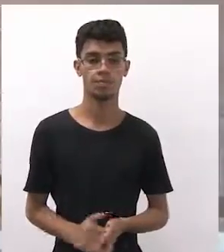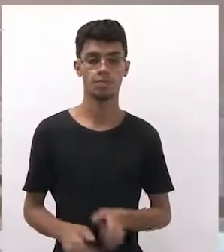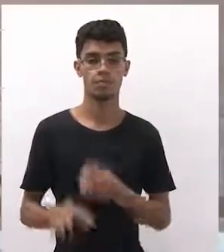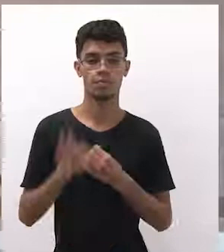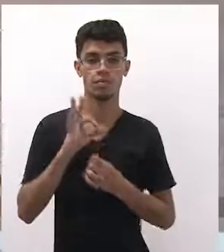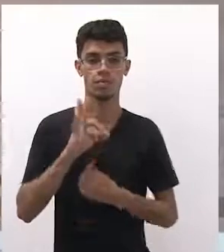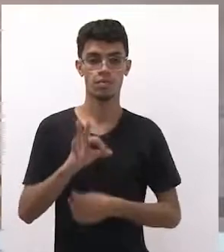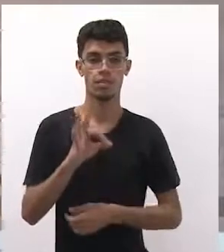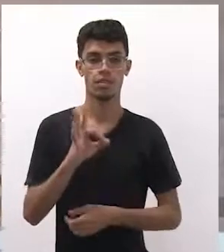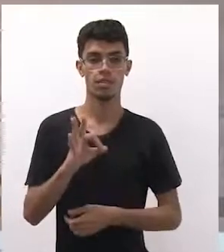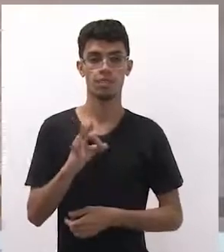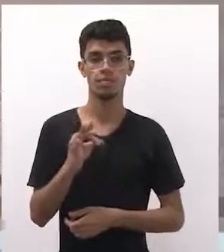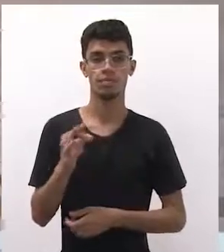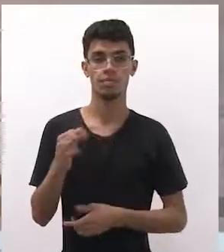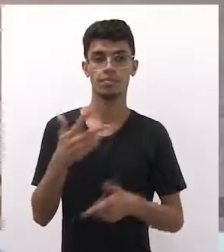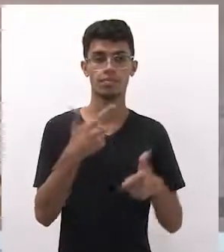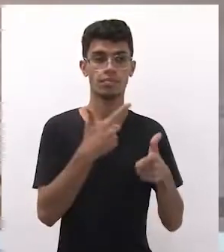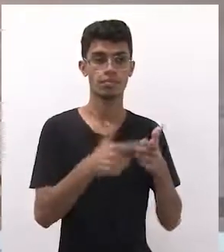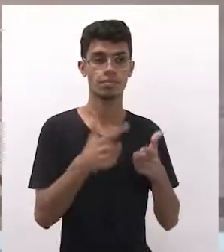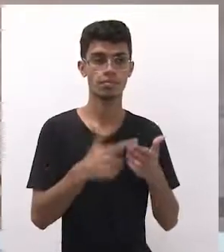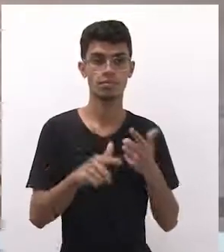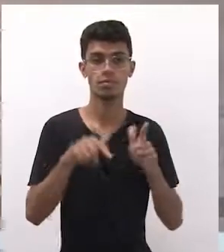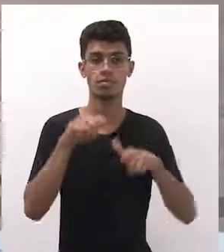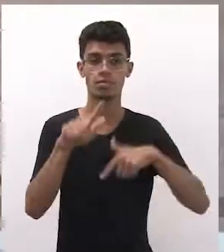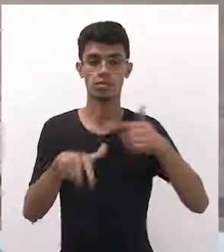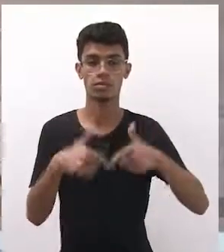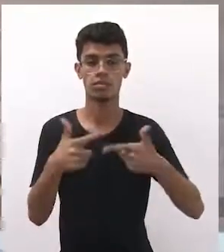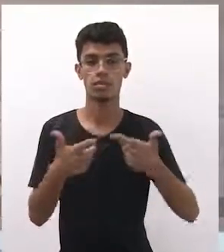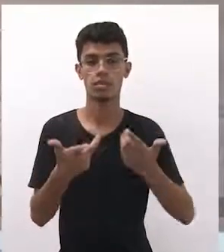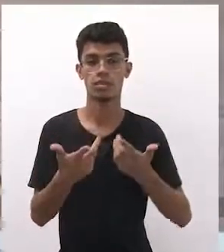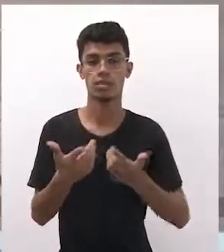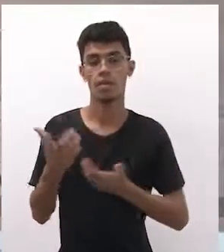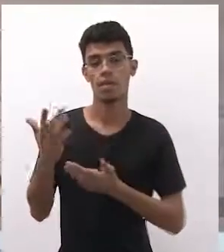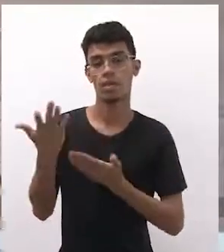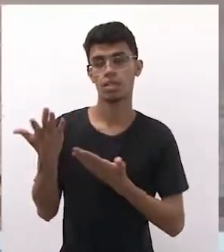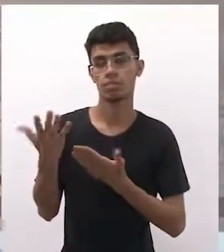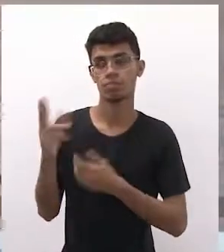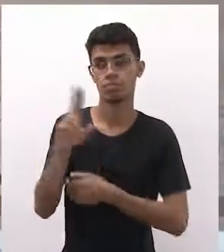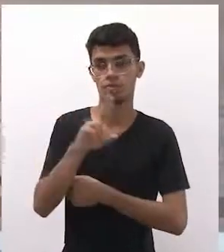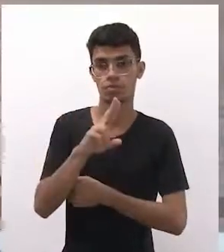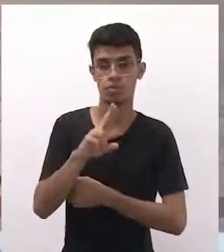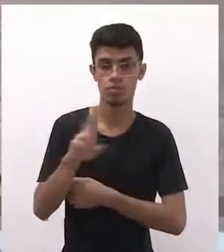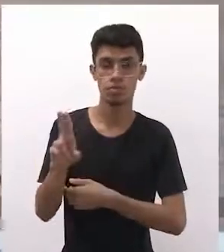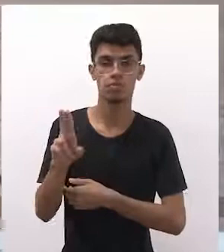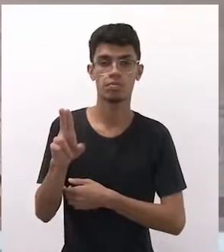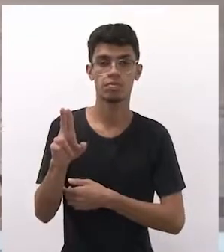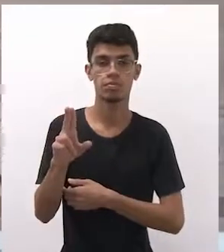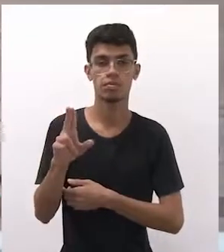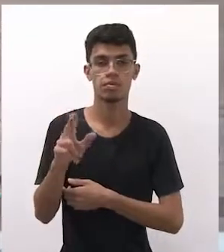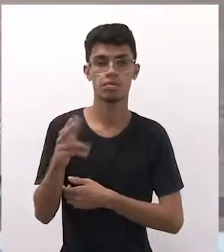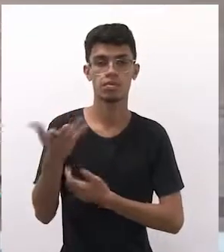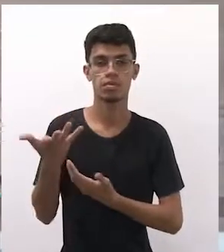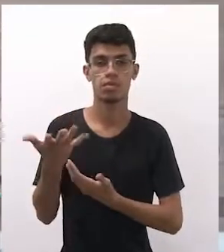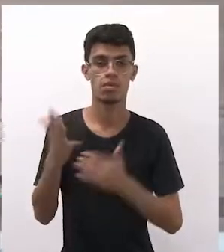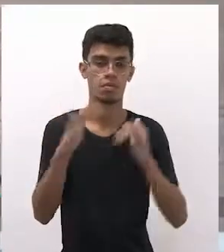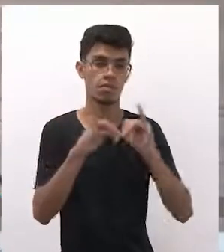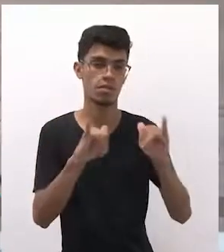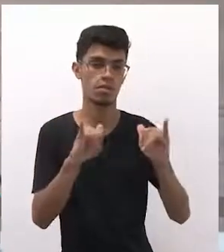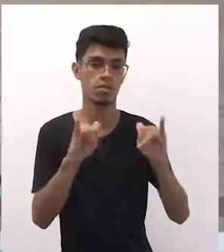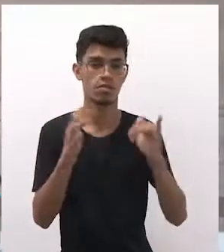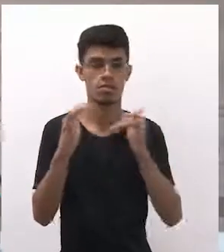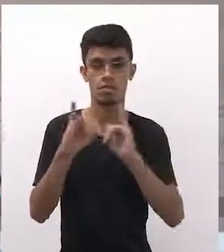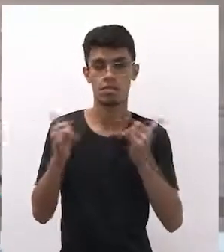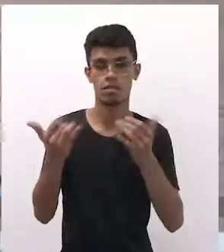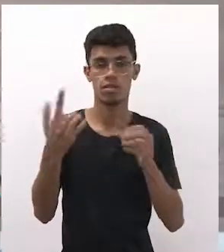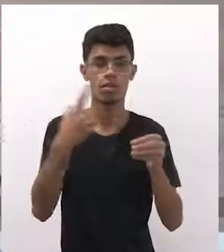Perfeito. Esse problema, que é o trabalho a domicílio, que a gente chama, é um dos pontos que eu fiquei, levo ou não levo? Porque isso, na